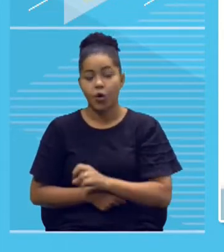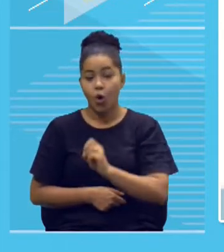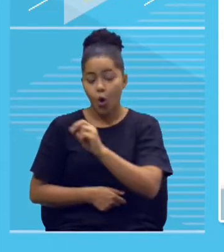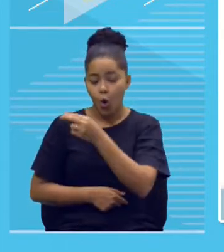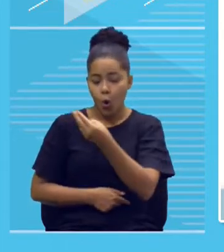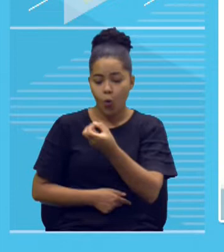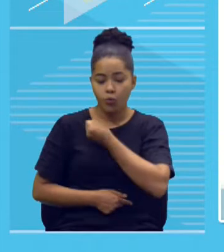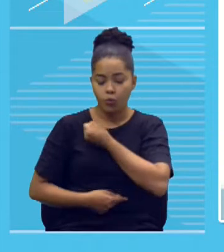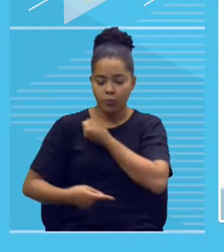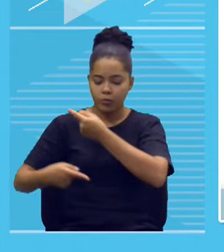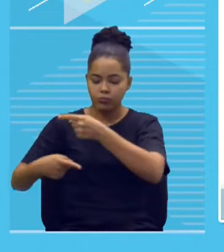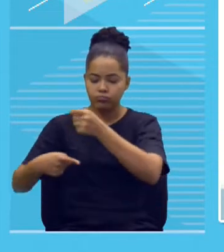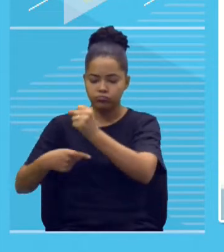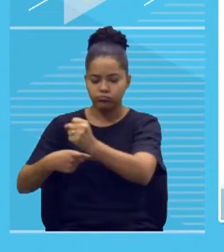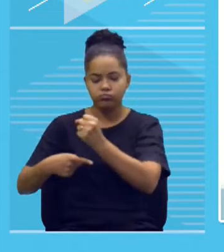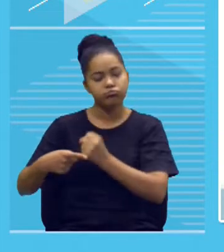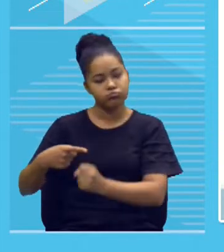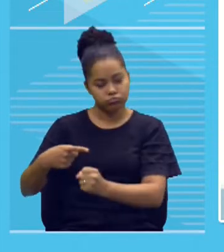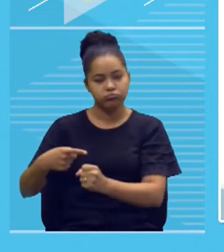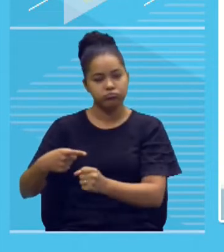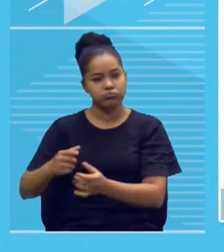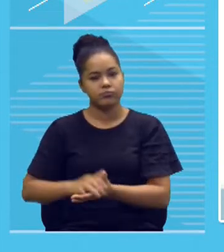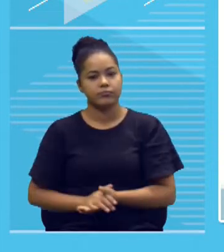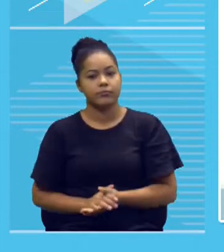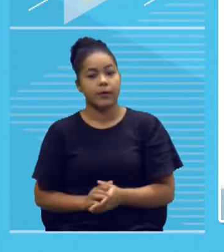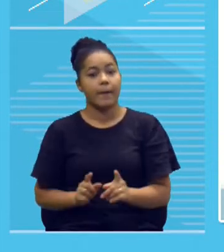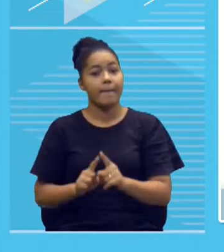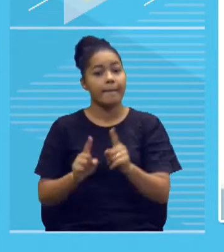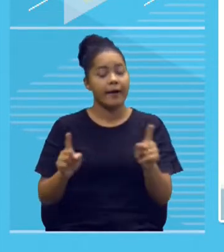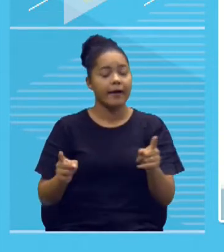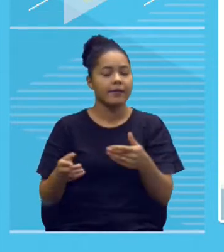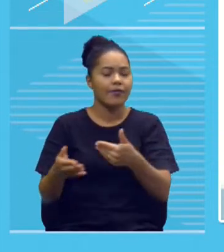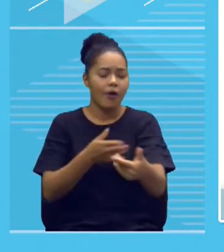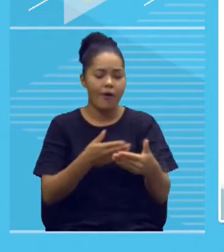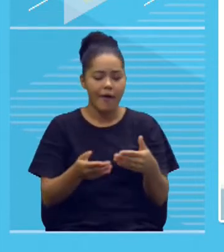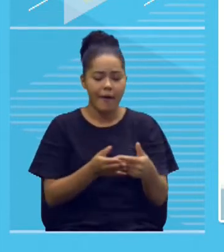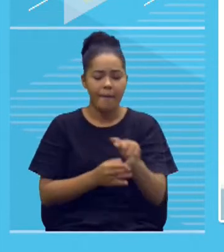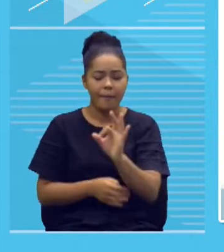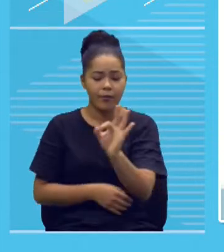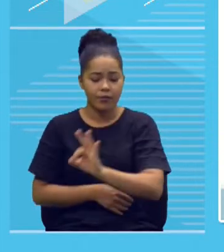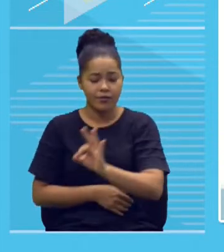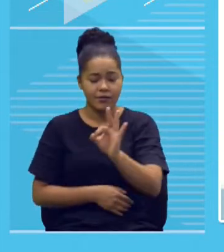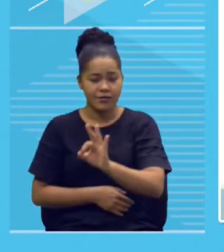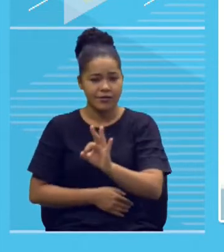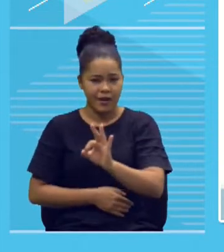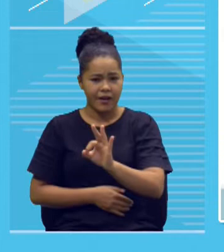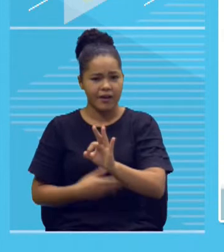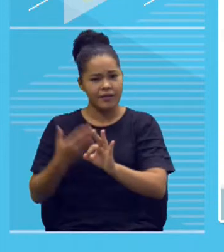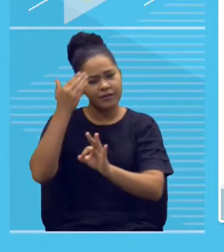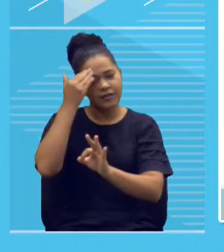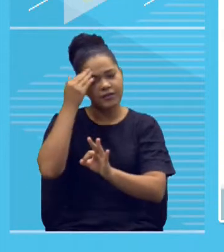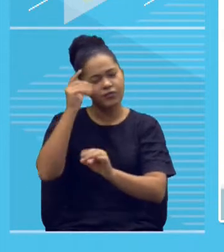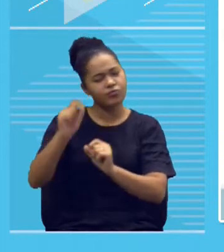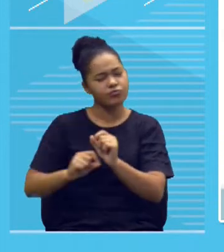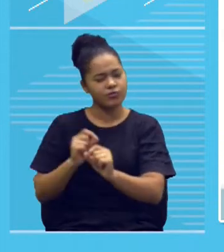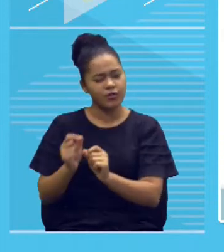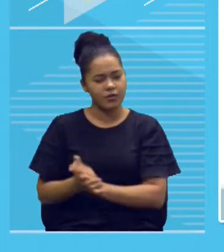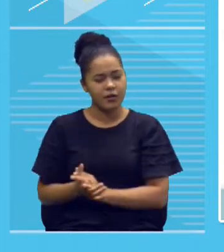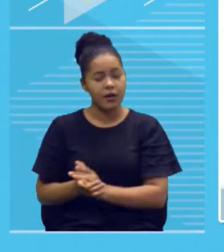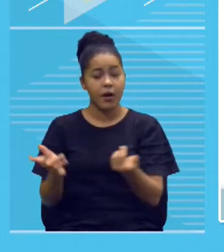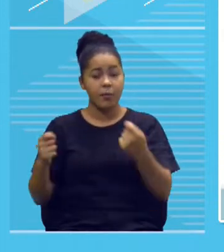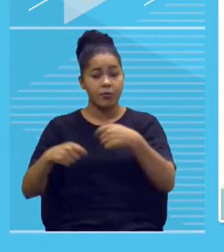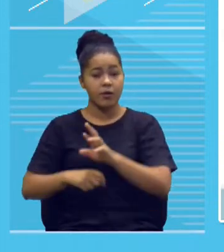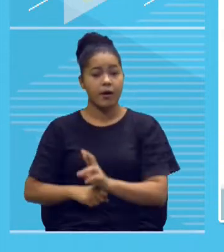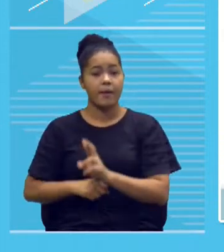que foi que nós fizemos nós entendemos que toda a porcentagem ela pode ser representada na forma de uma fração então